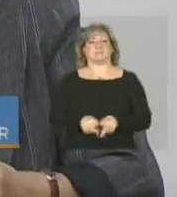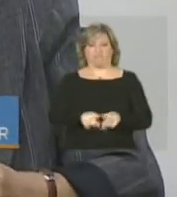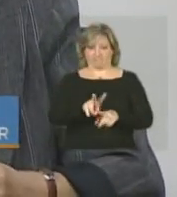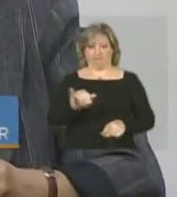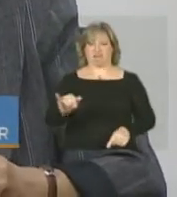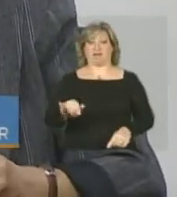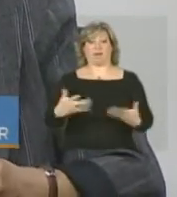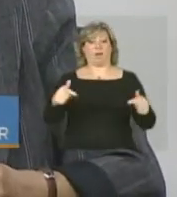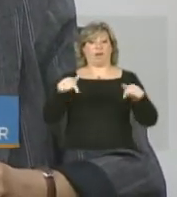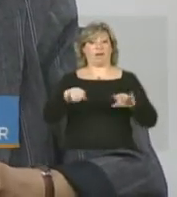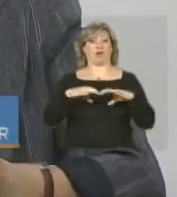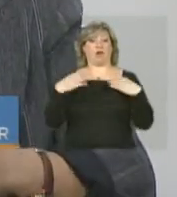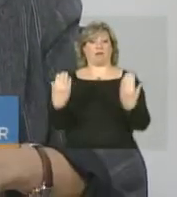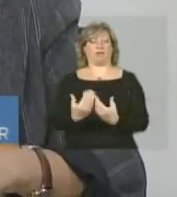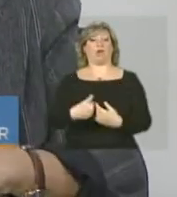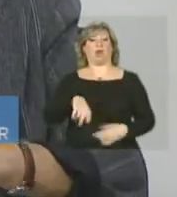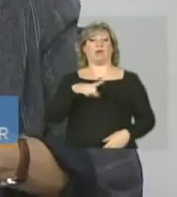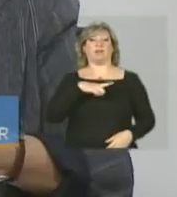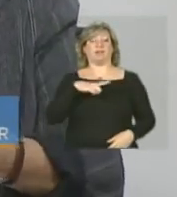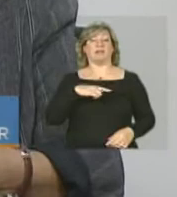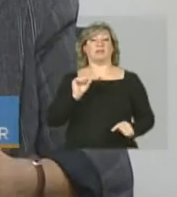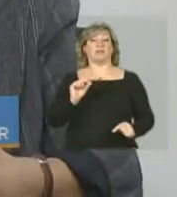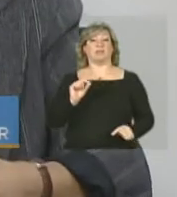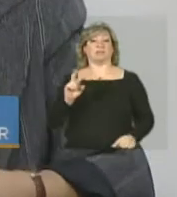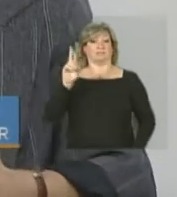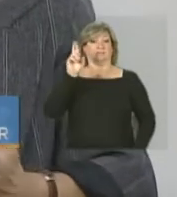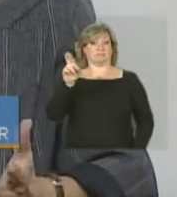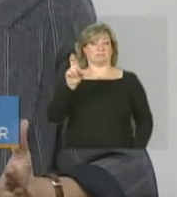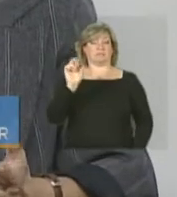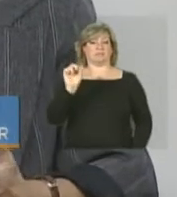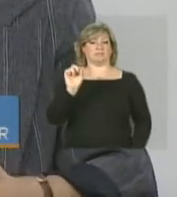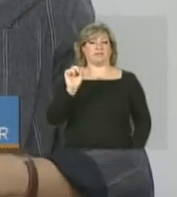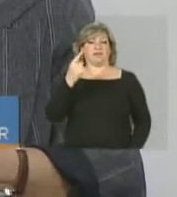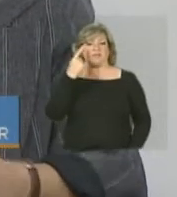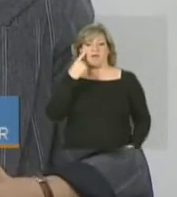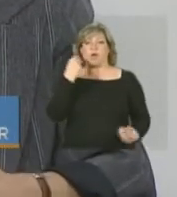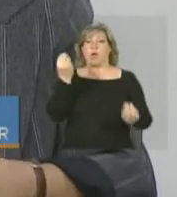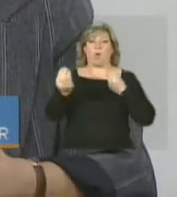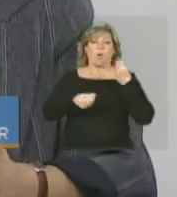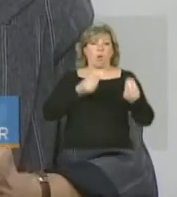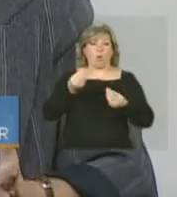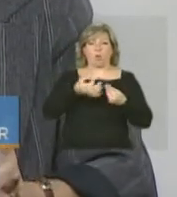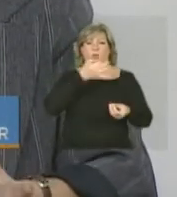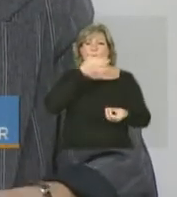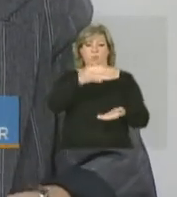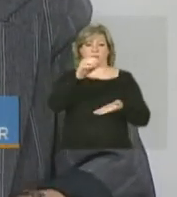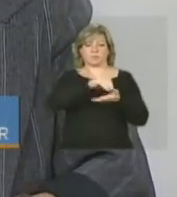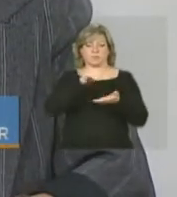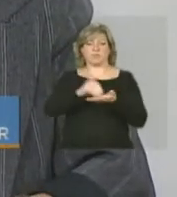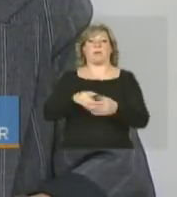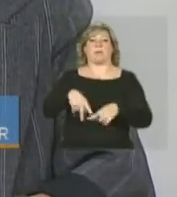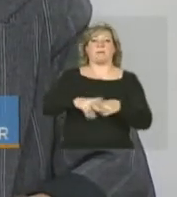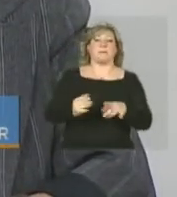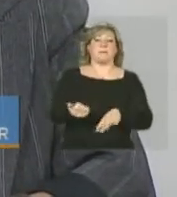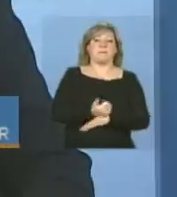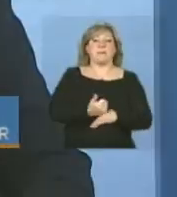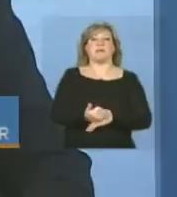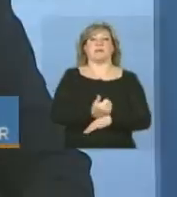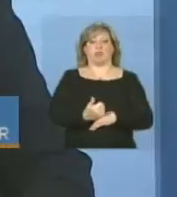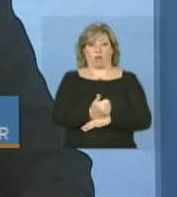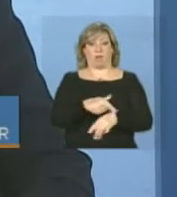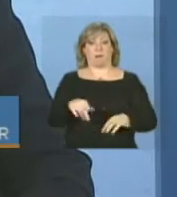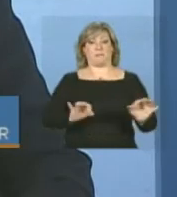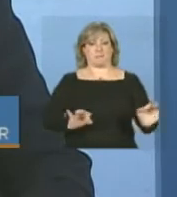conferência, temos a missão de já aportarmos sugestões, proposições de aperfeiçoamento do plano,